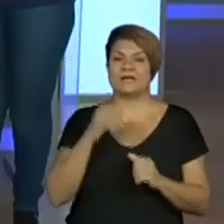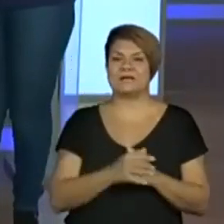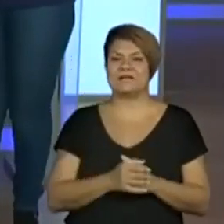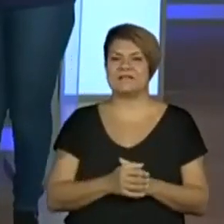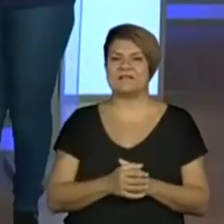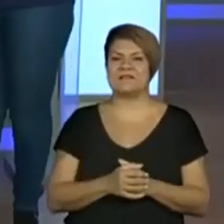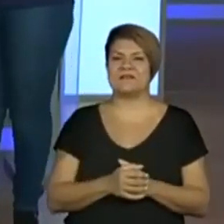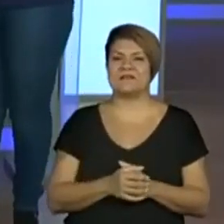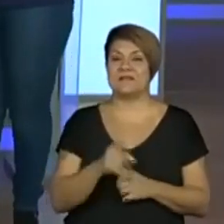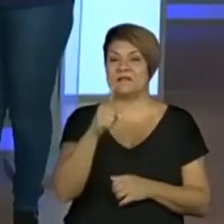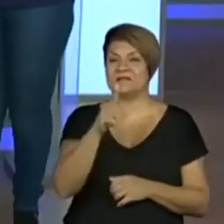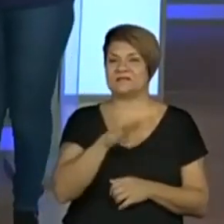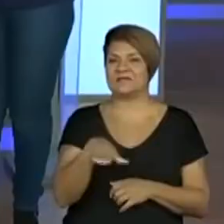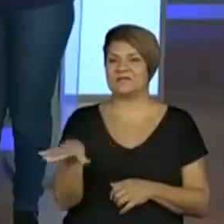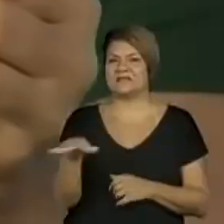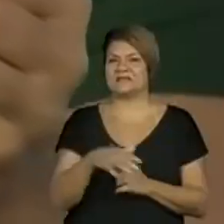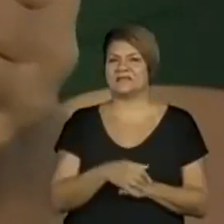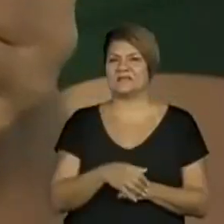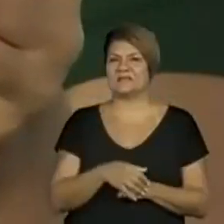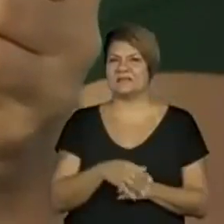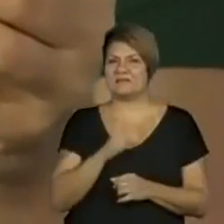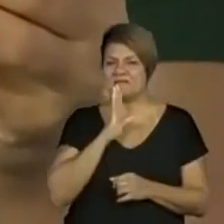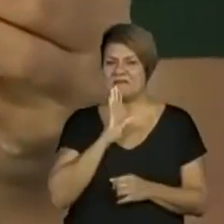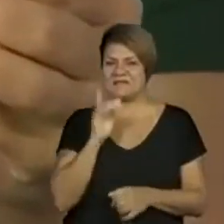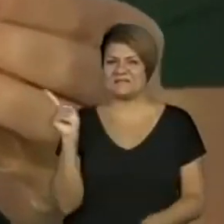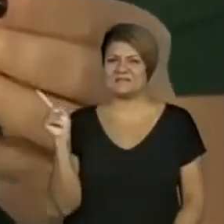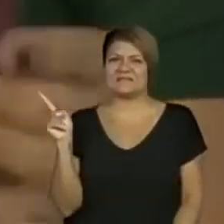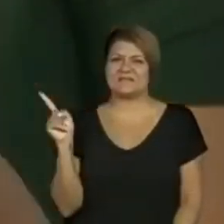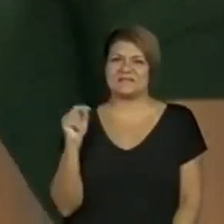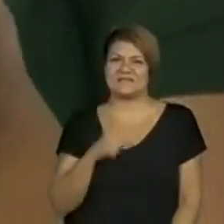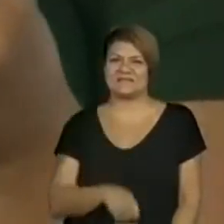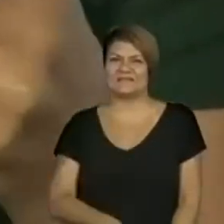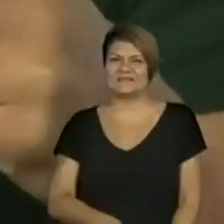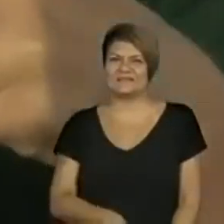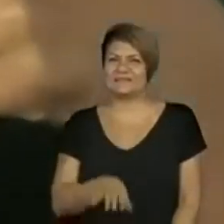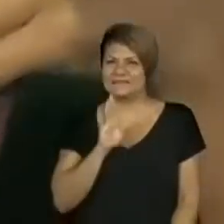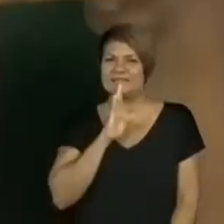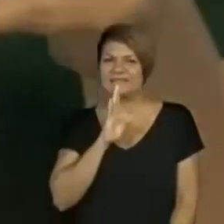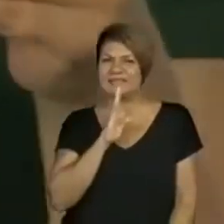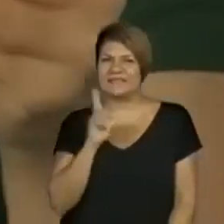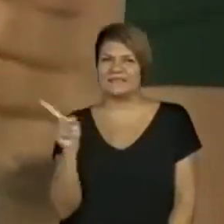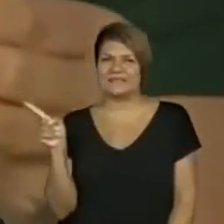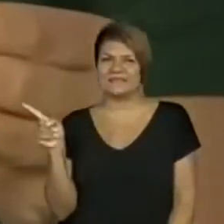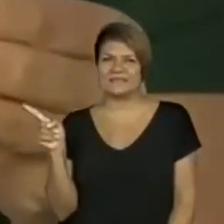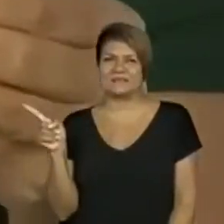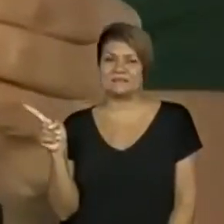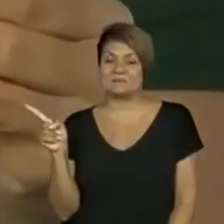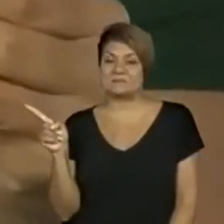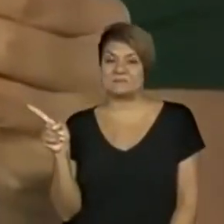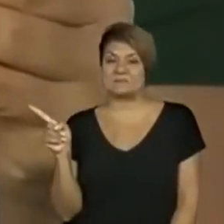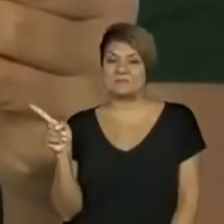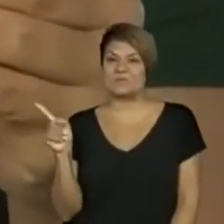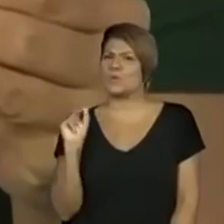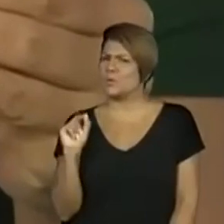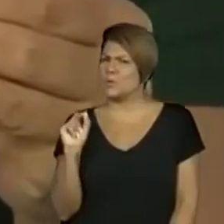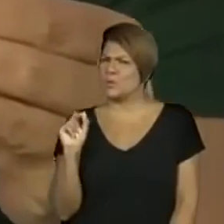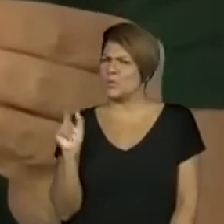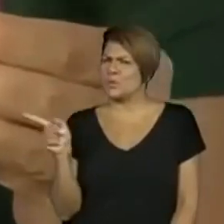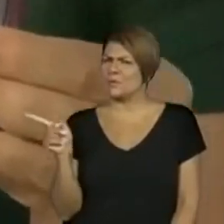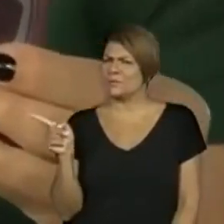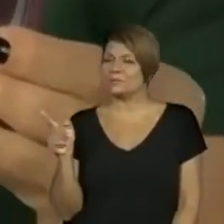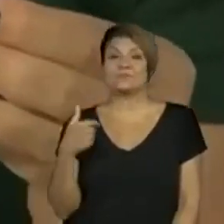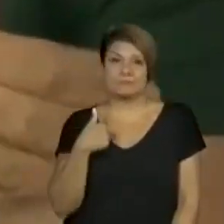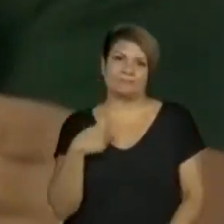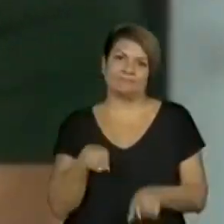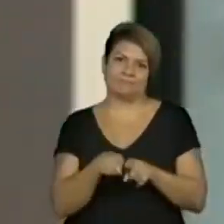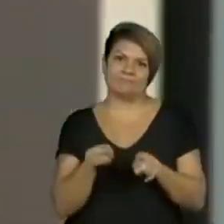uma coisa que a criança e aí criançada vocês conhecem e aí criança Olha aqui eu conheço